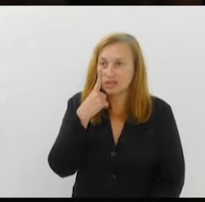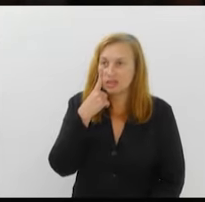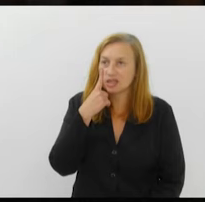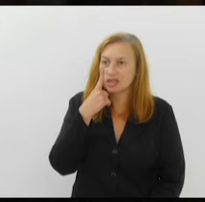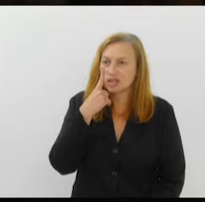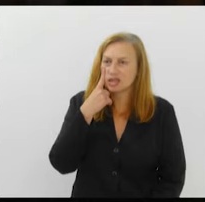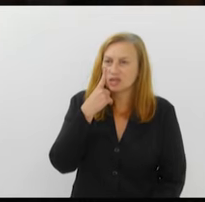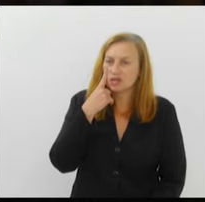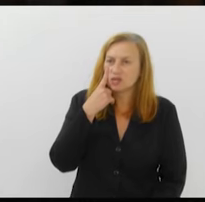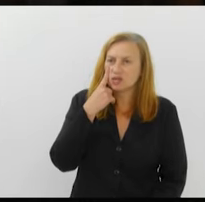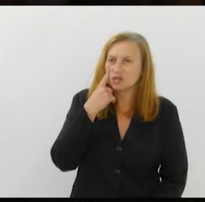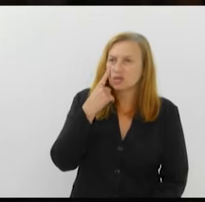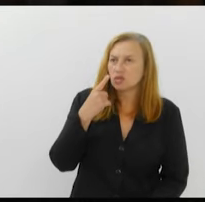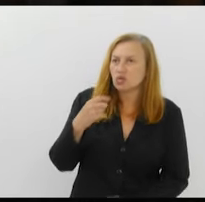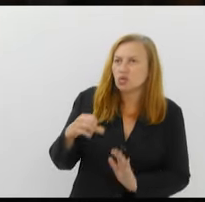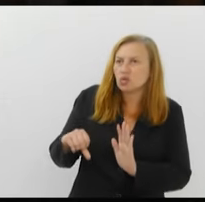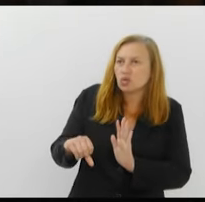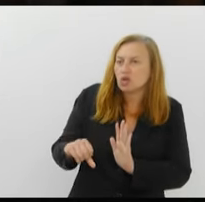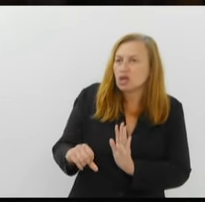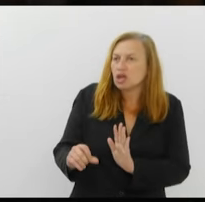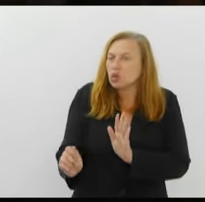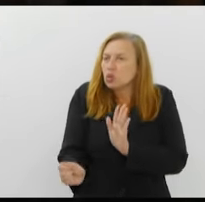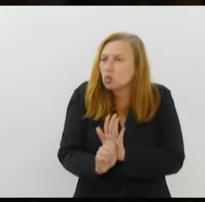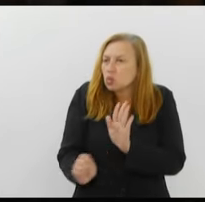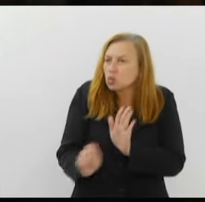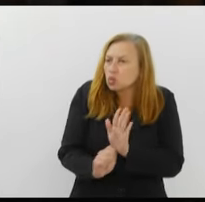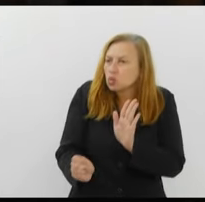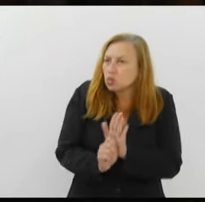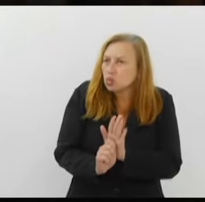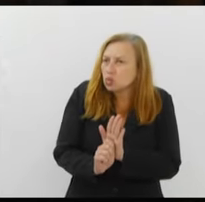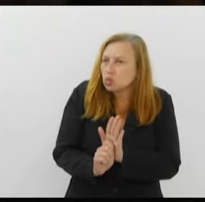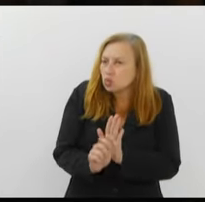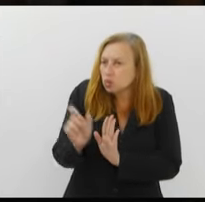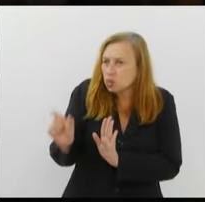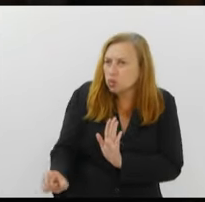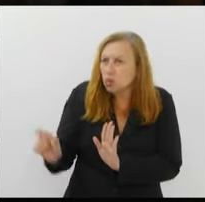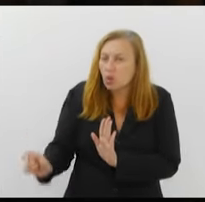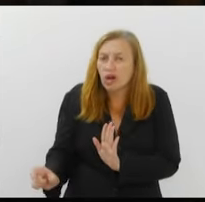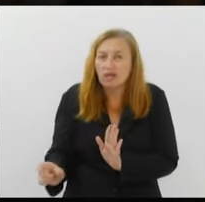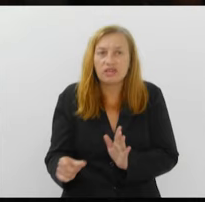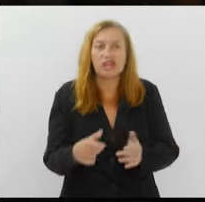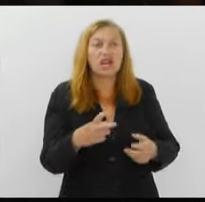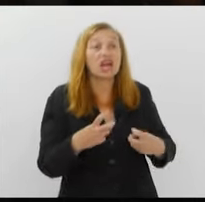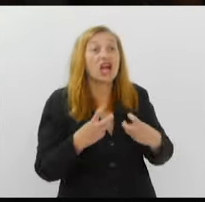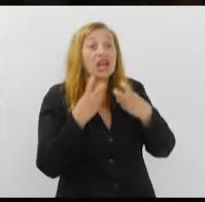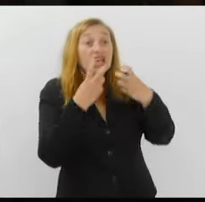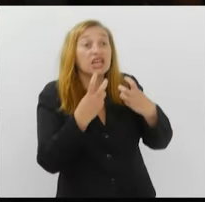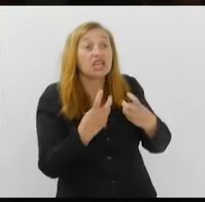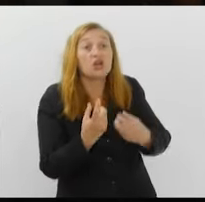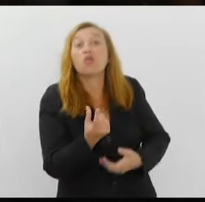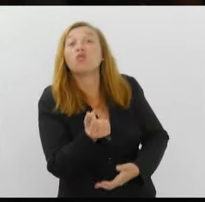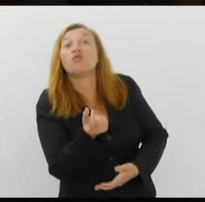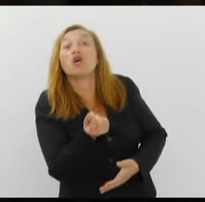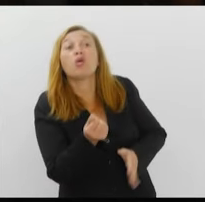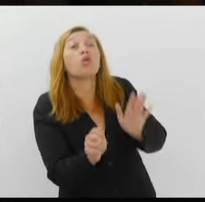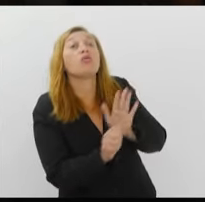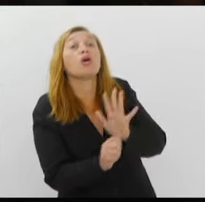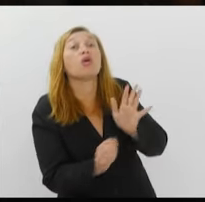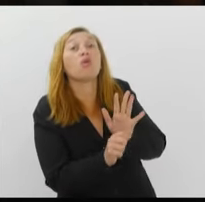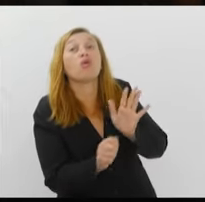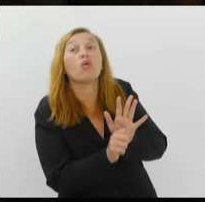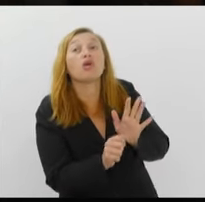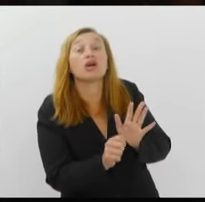barraquinhas, e aí o cara grita quanto custa a maconha, quanto custa o talco, etc., e tudo numa